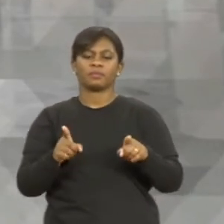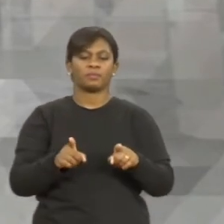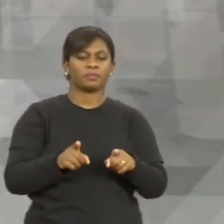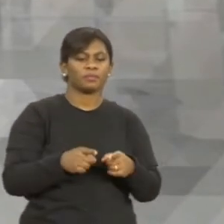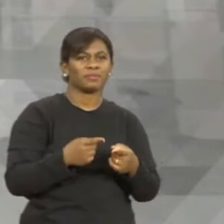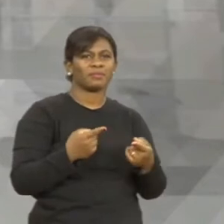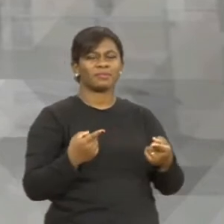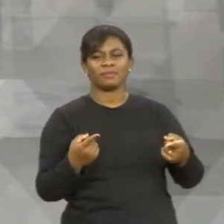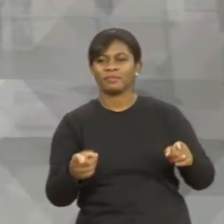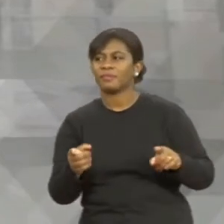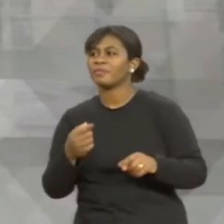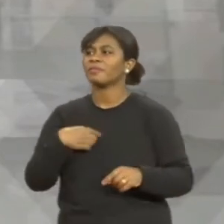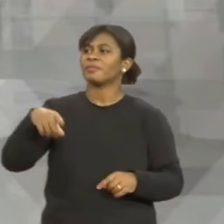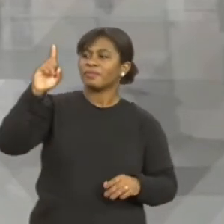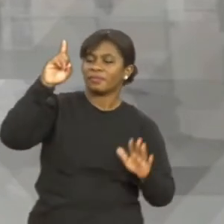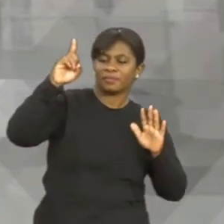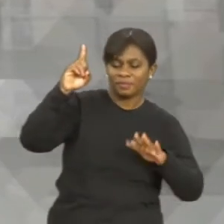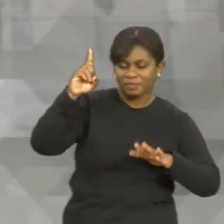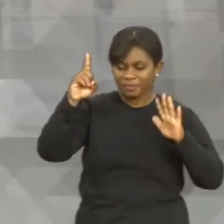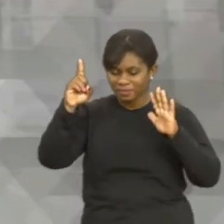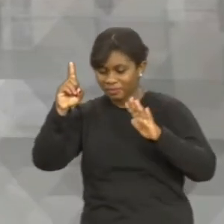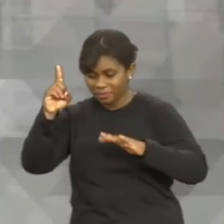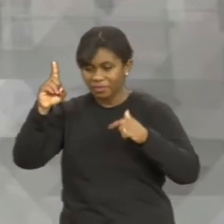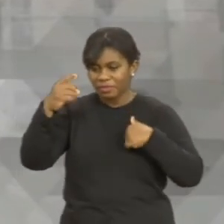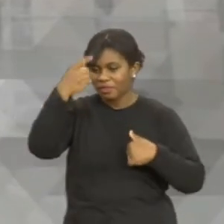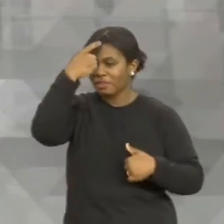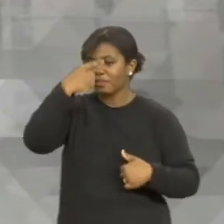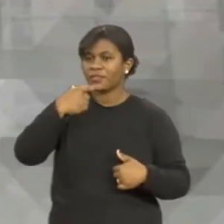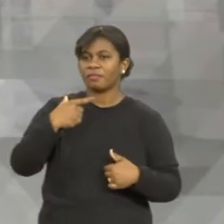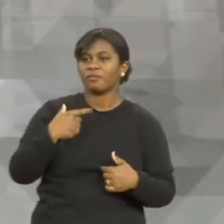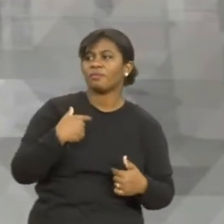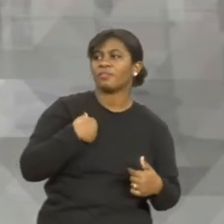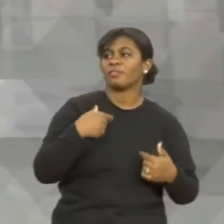Pois para te adorar foi que eu nasci.